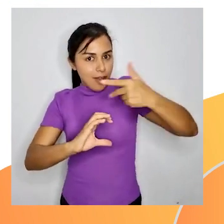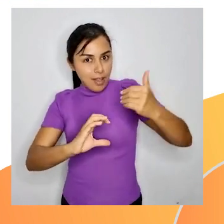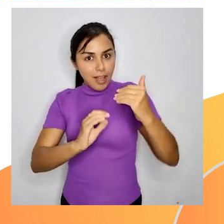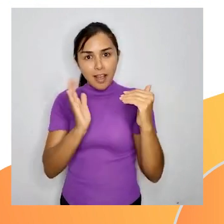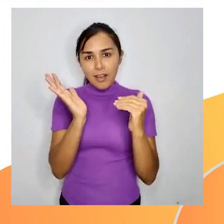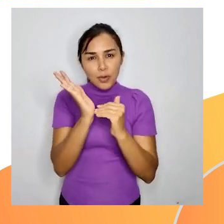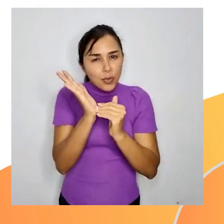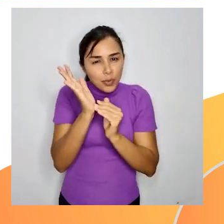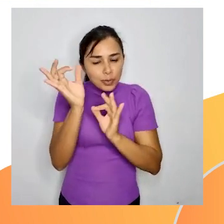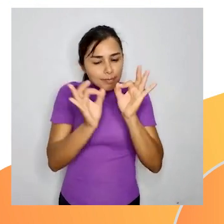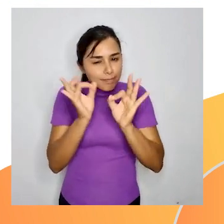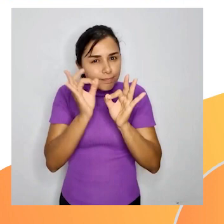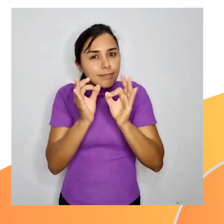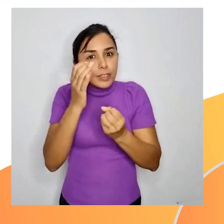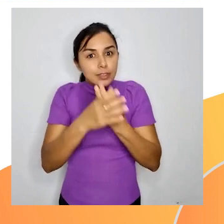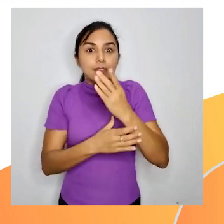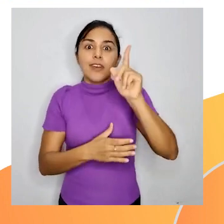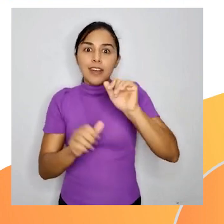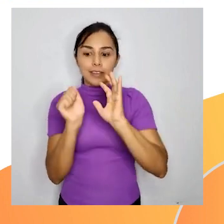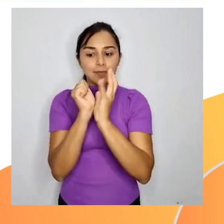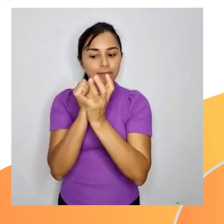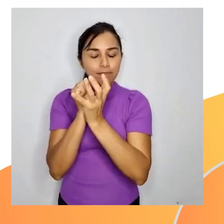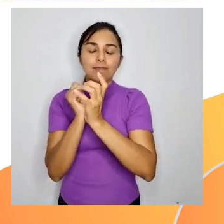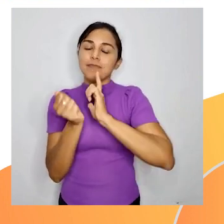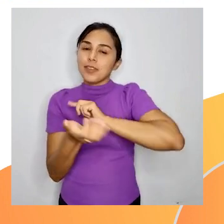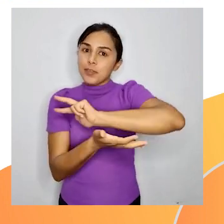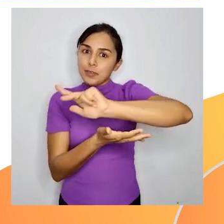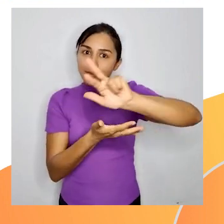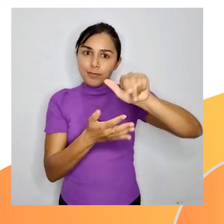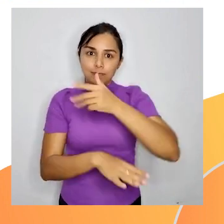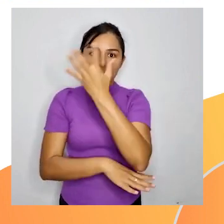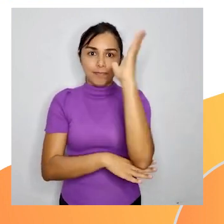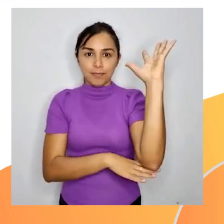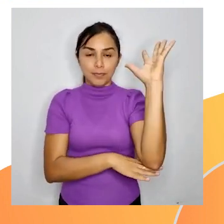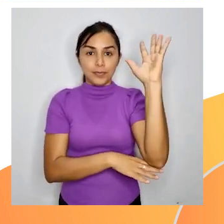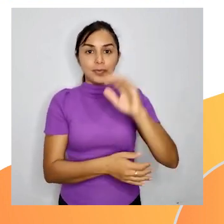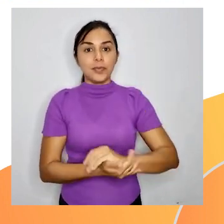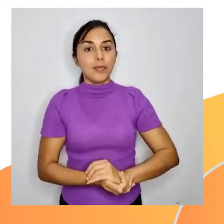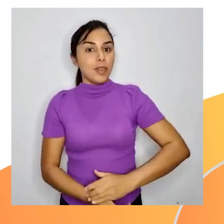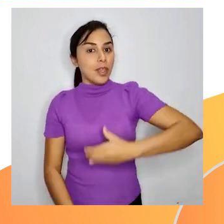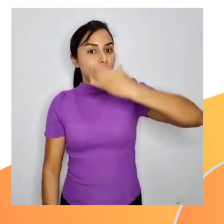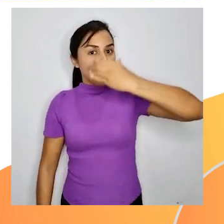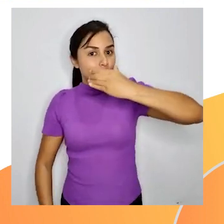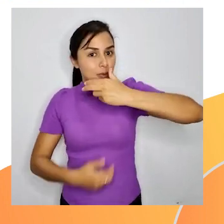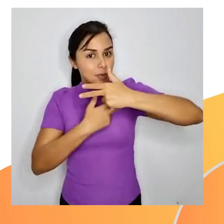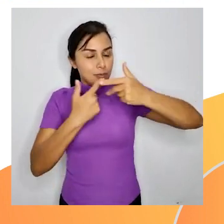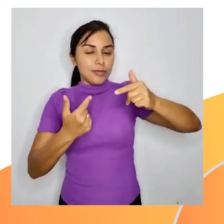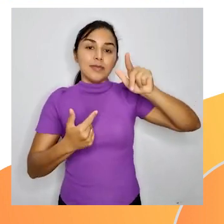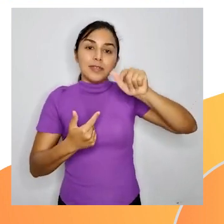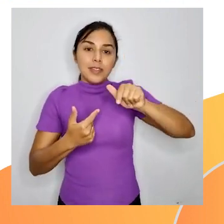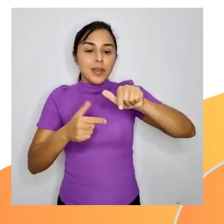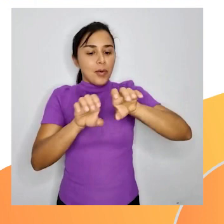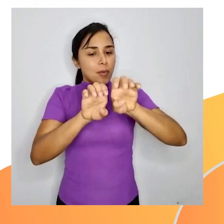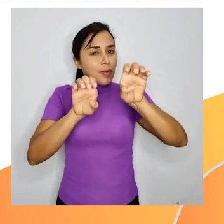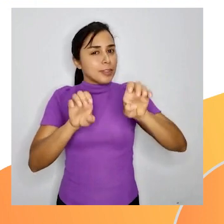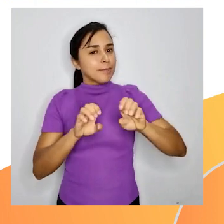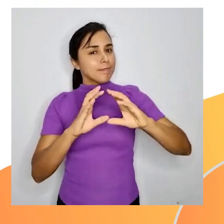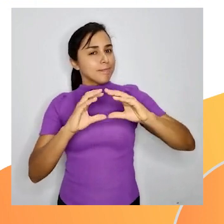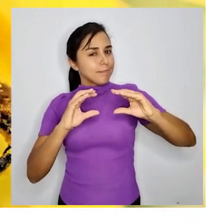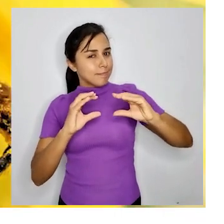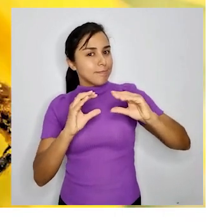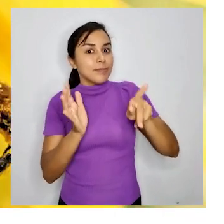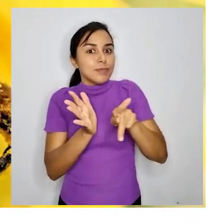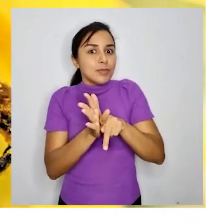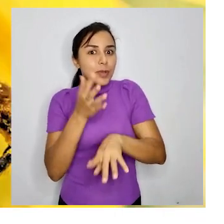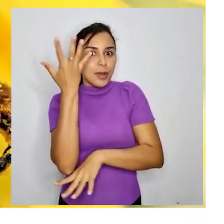plantas mais diversas que nós temos no reino das plantas. O fruto é uma estrutura carnosa das plantas